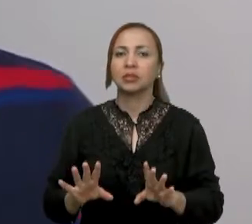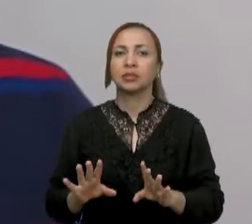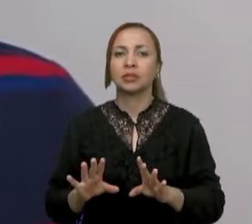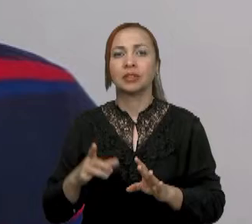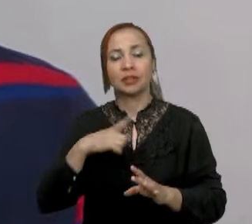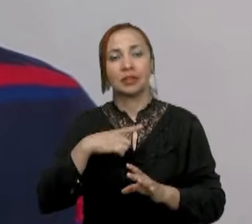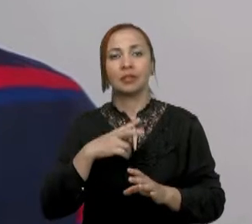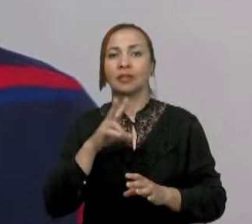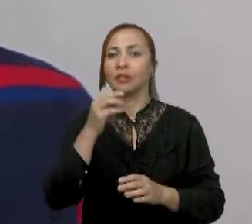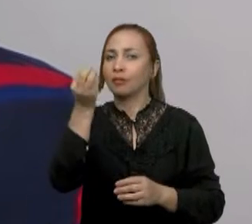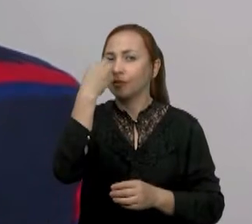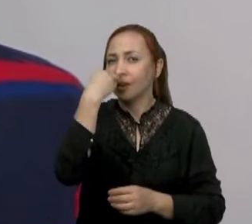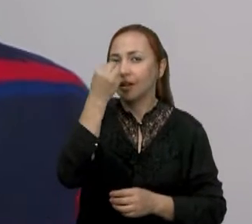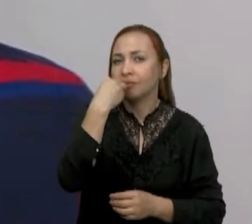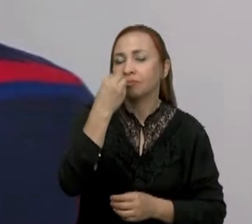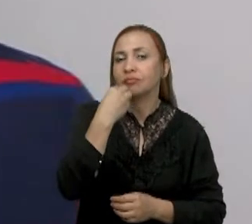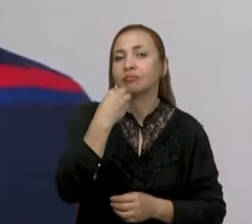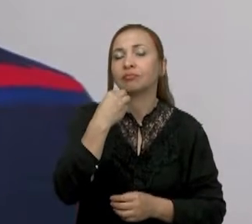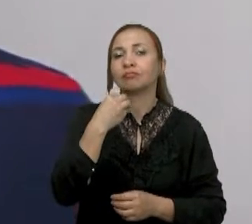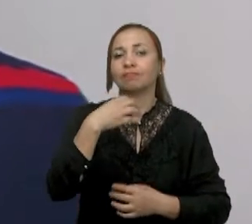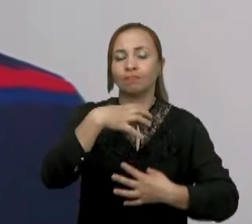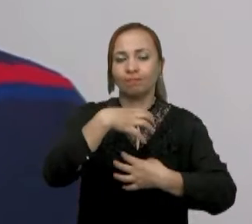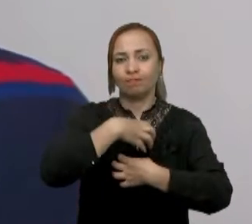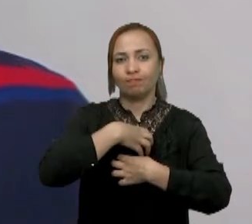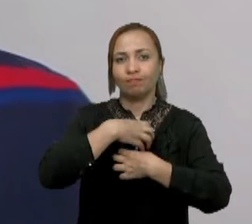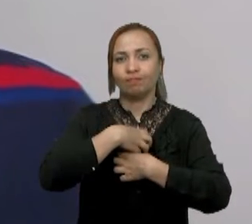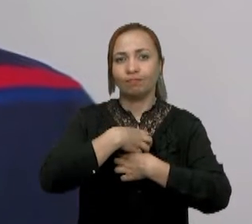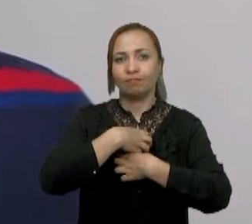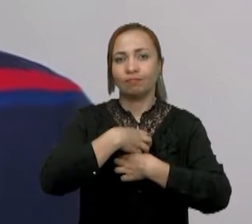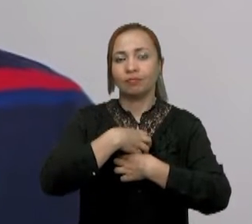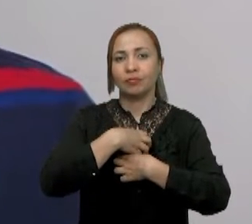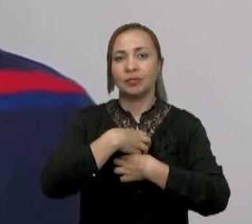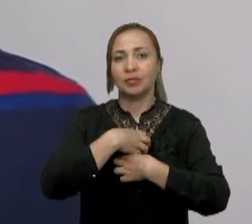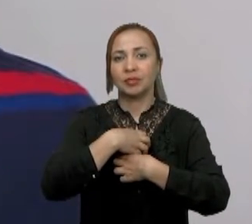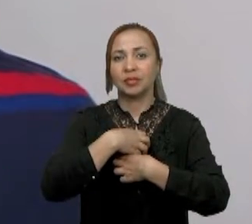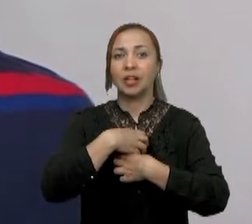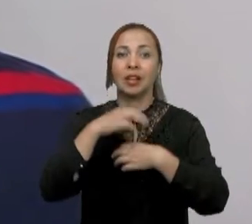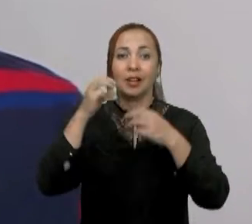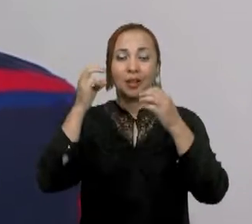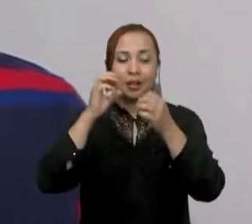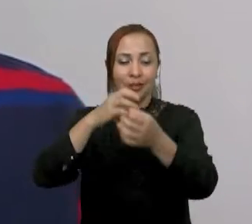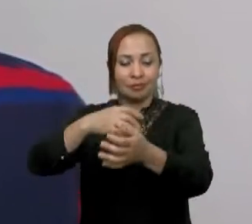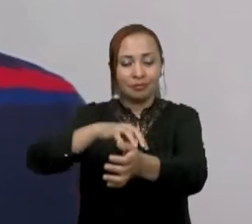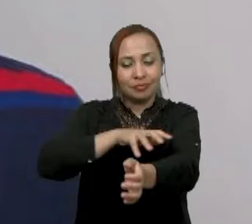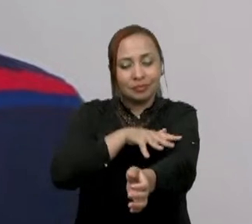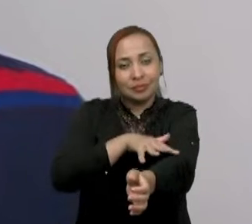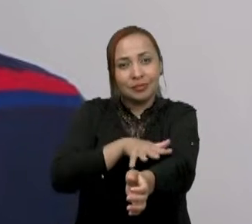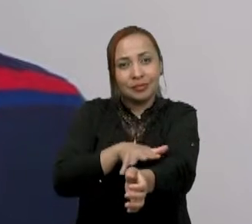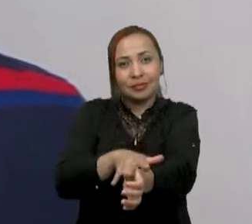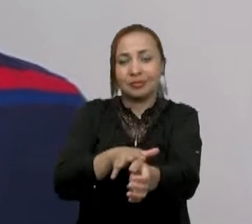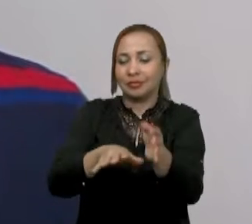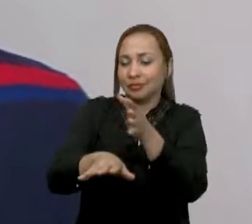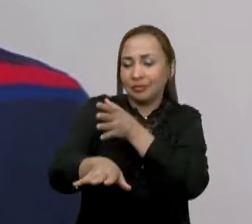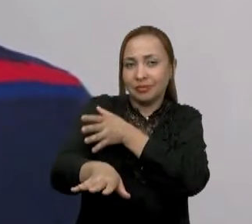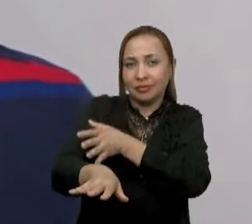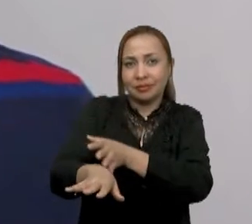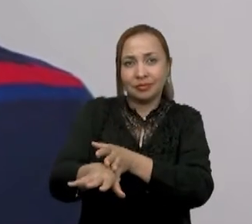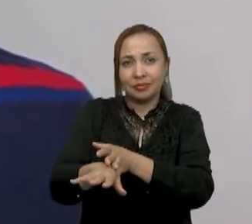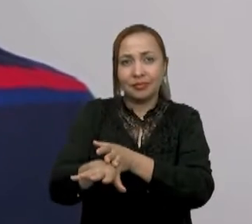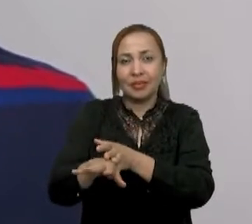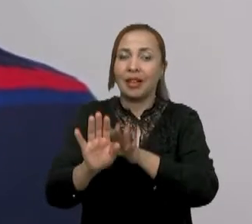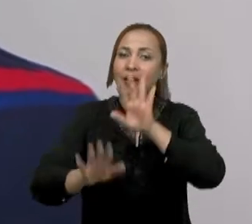específico contive fraqueza fraqueza dos nervos inferiores